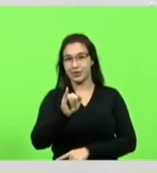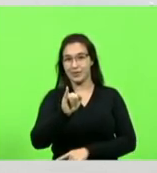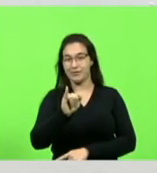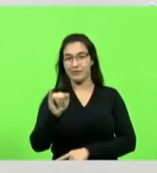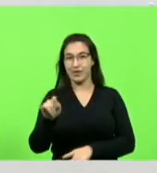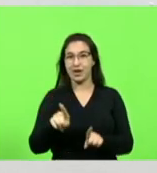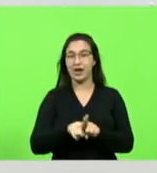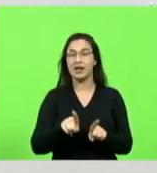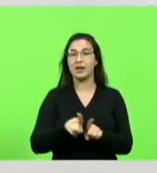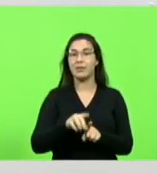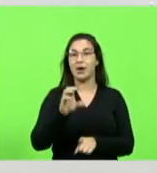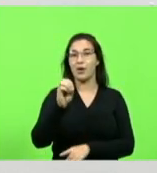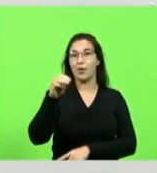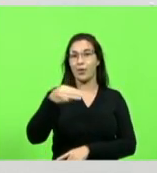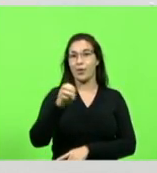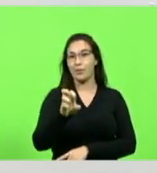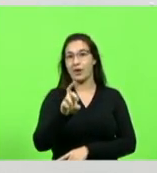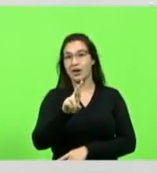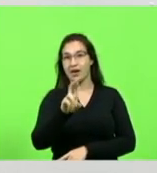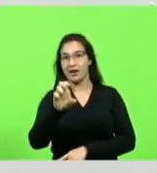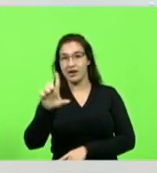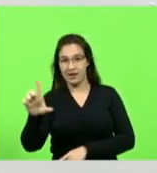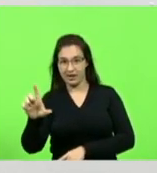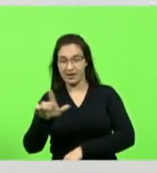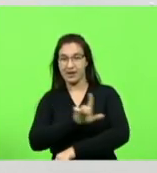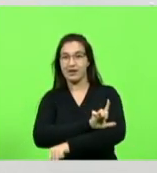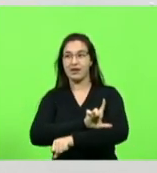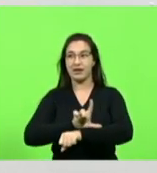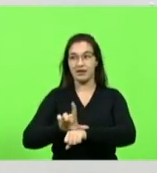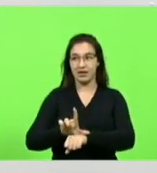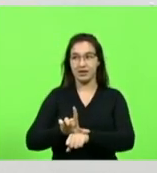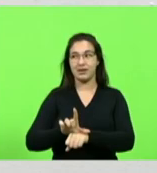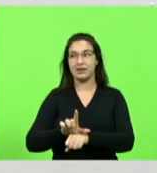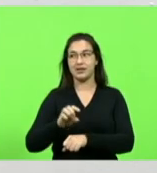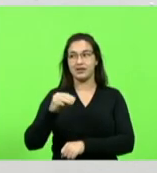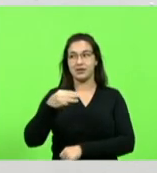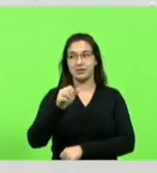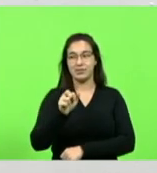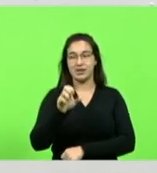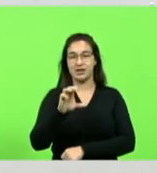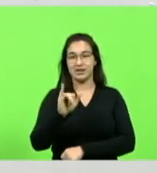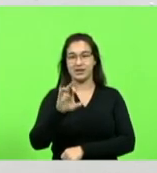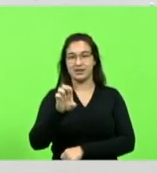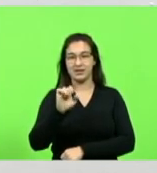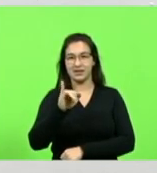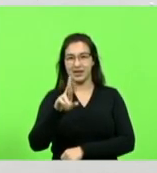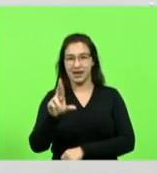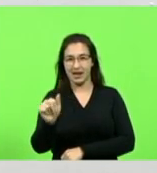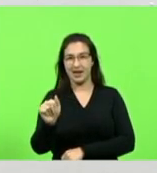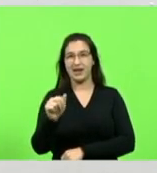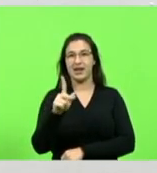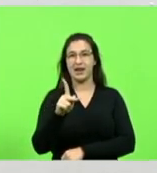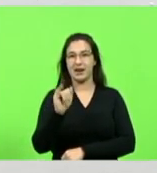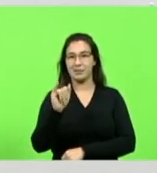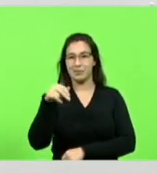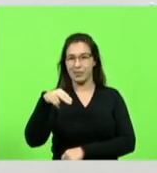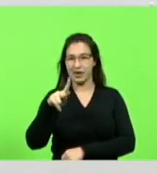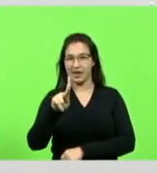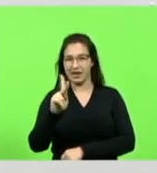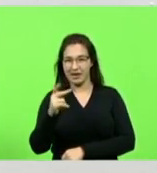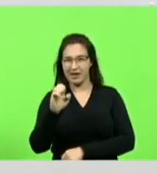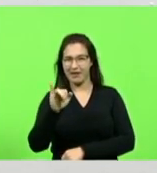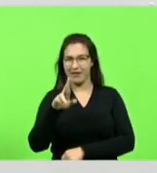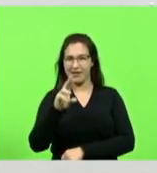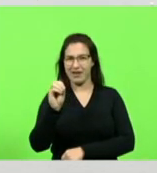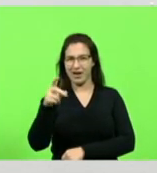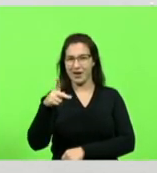Iomerê, Lages, Macieira, Painel, Pinheiro Preto, Rancho Queimado,